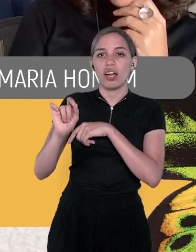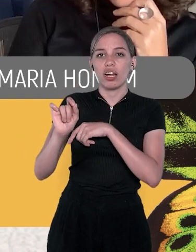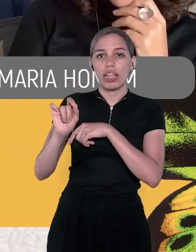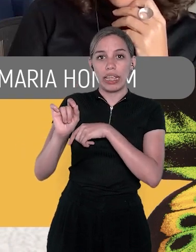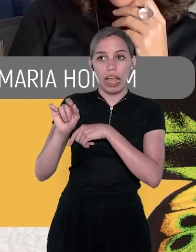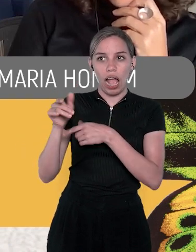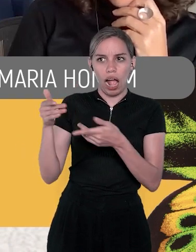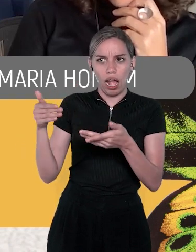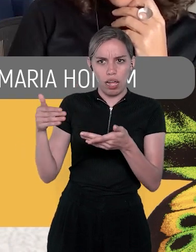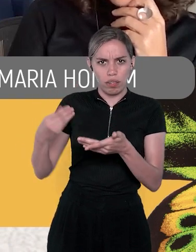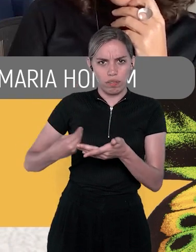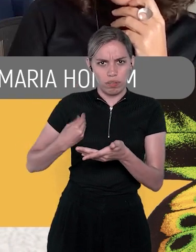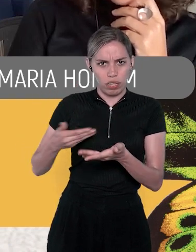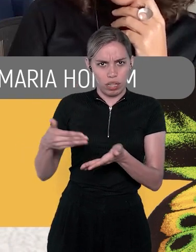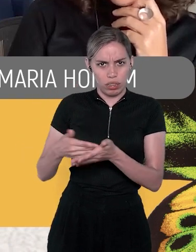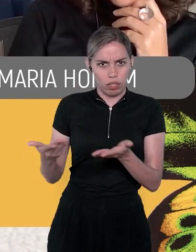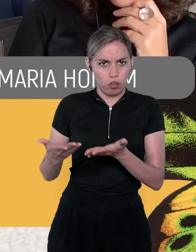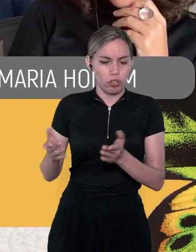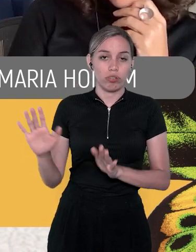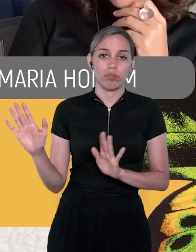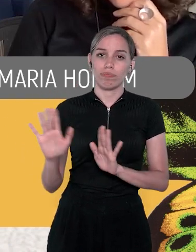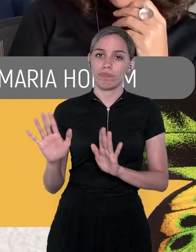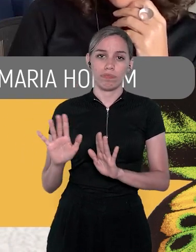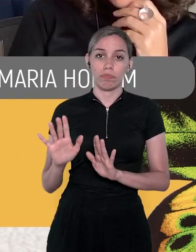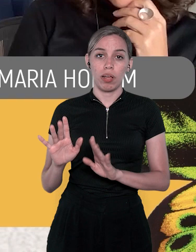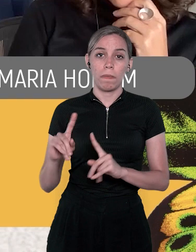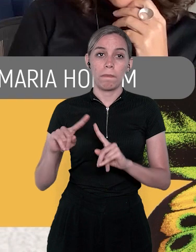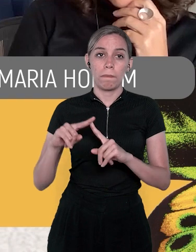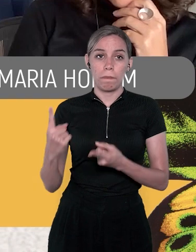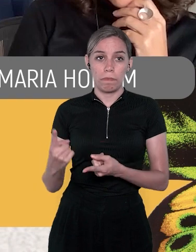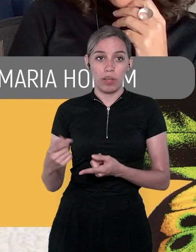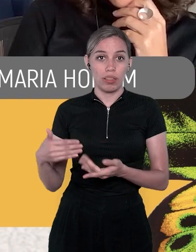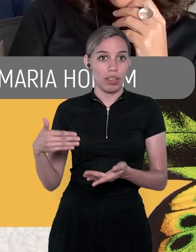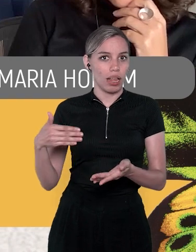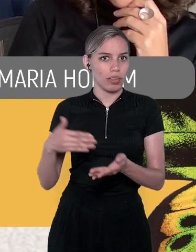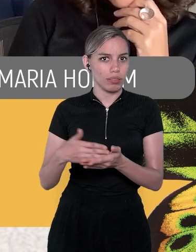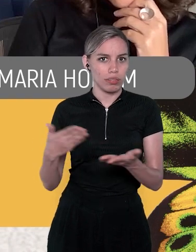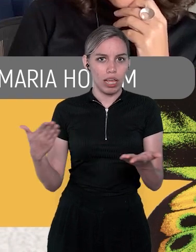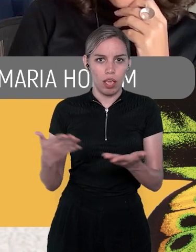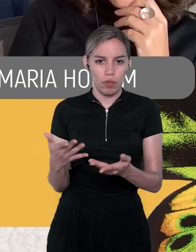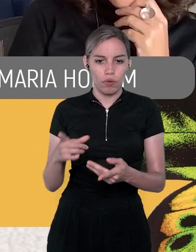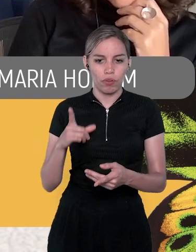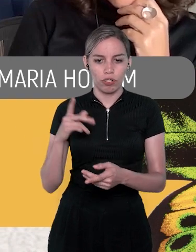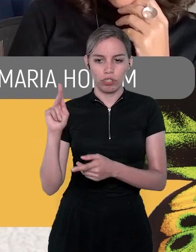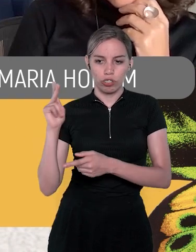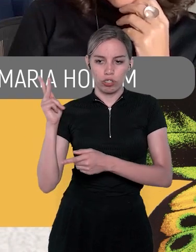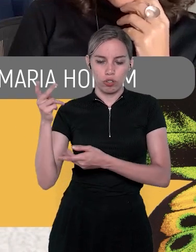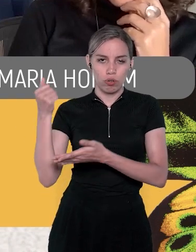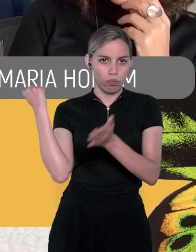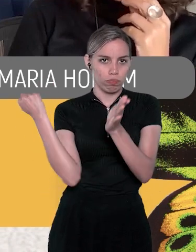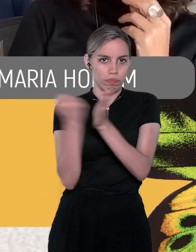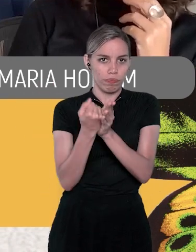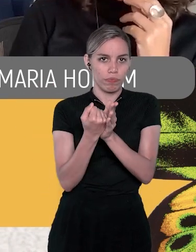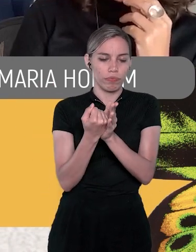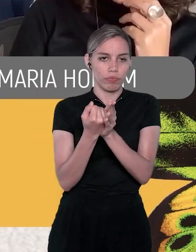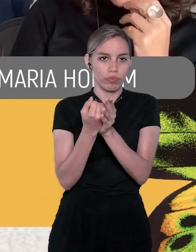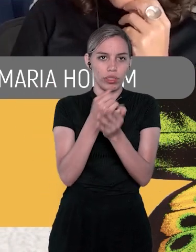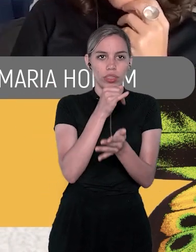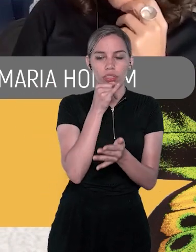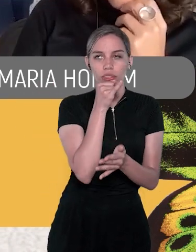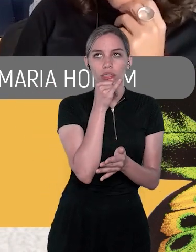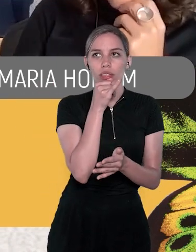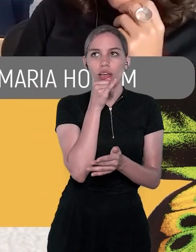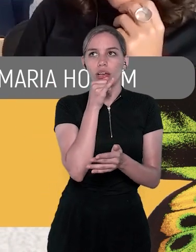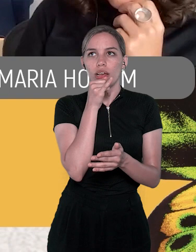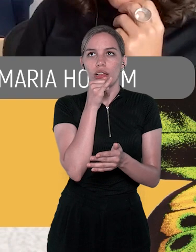mais, mas a mentalidade da Casa Grande domina a sociedade brasileira, né? A primazia